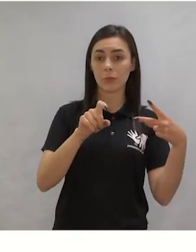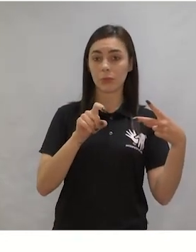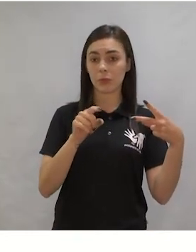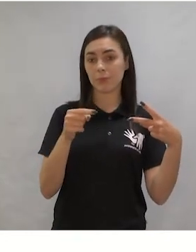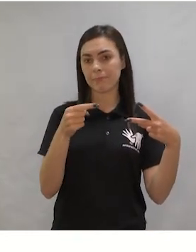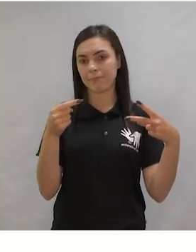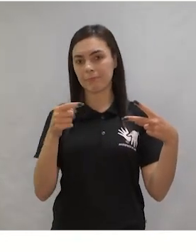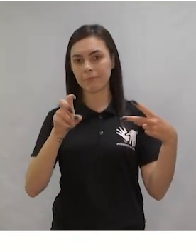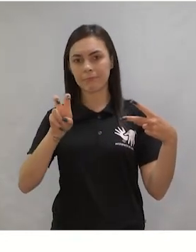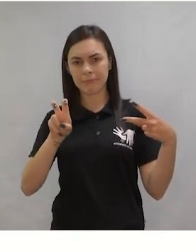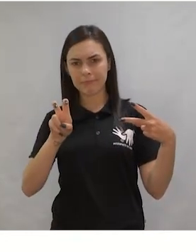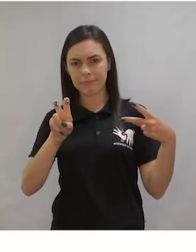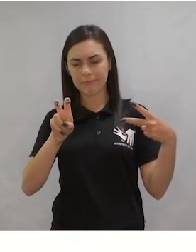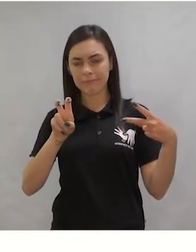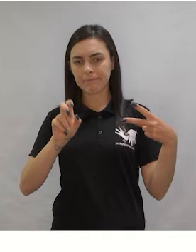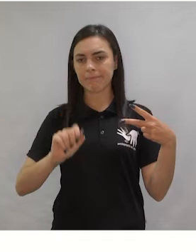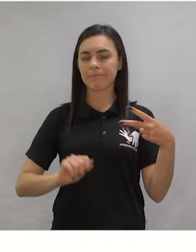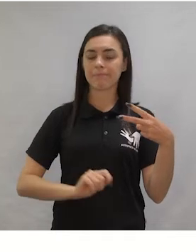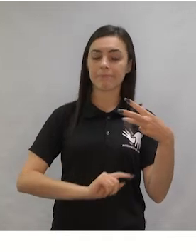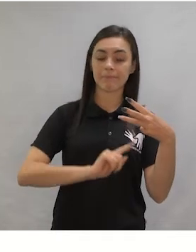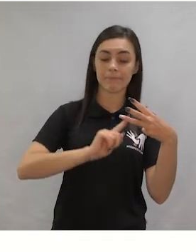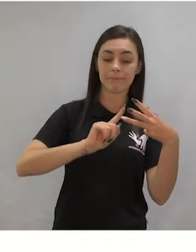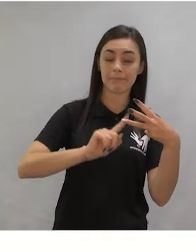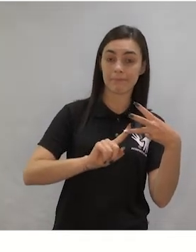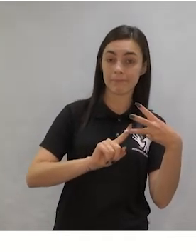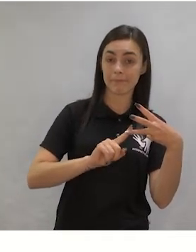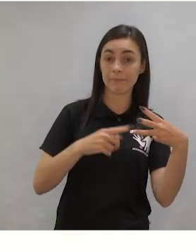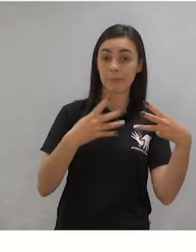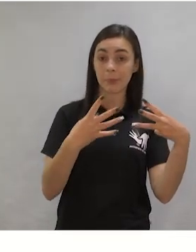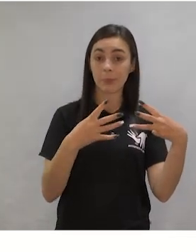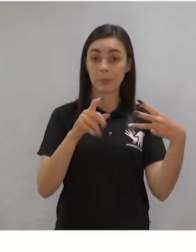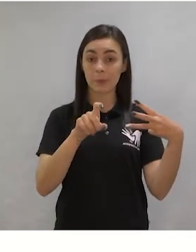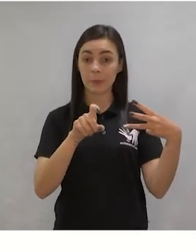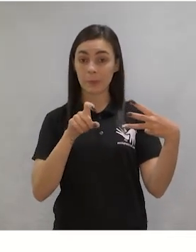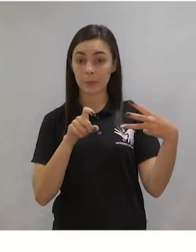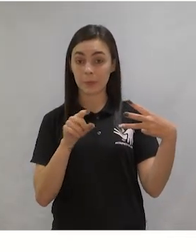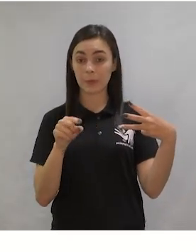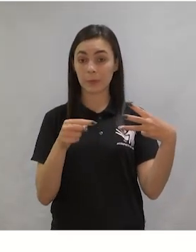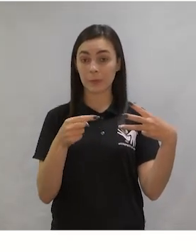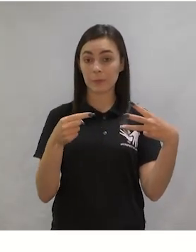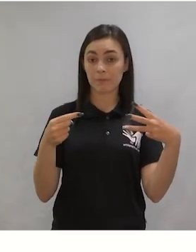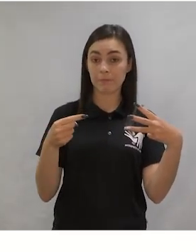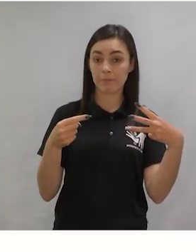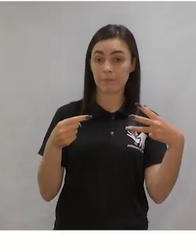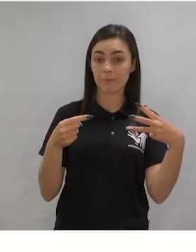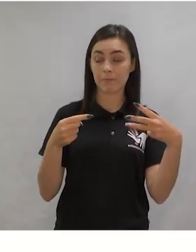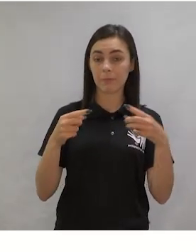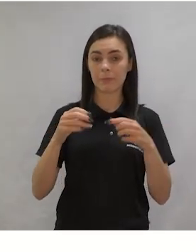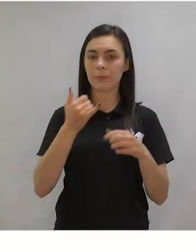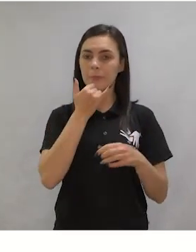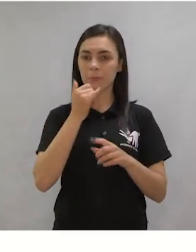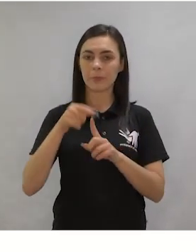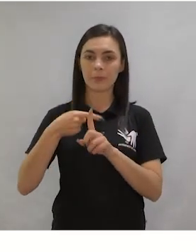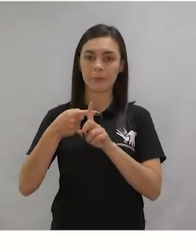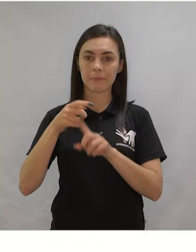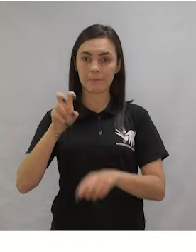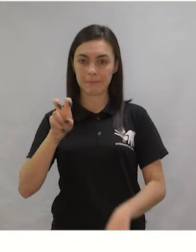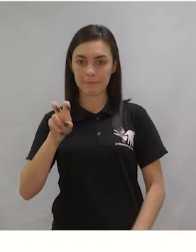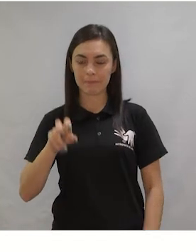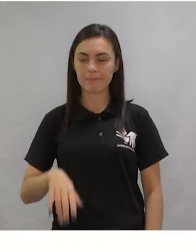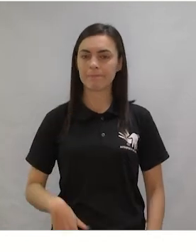2x menos 5? Ou então a letra C, 4x